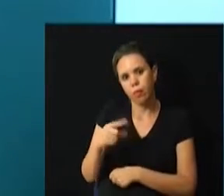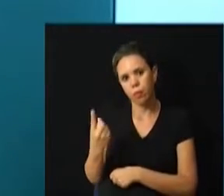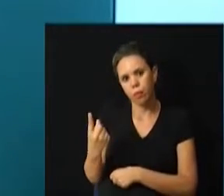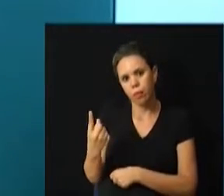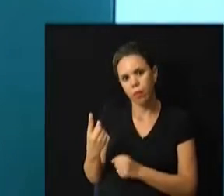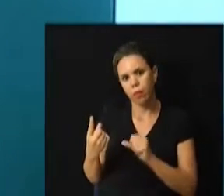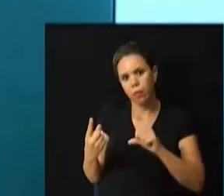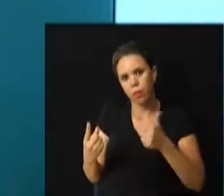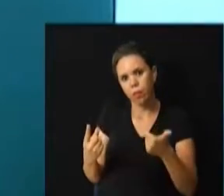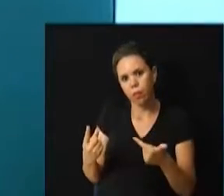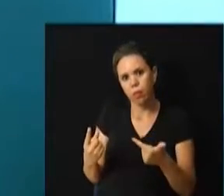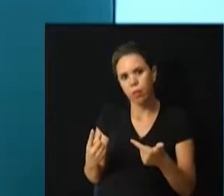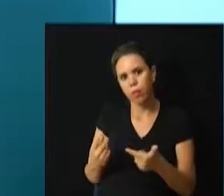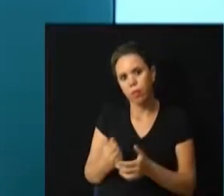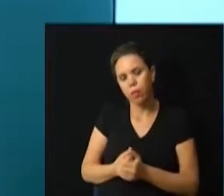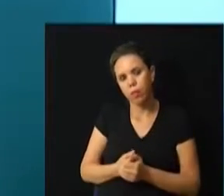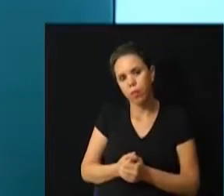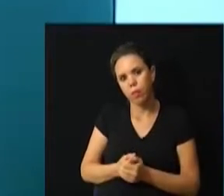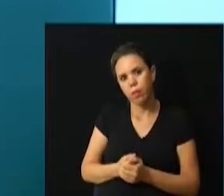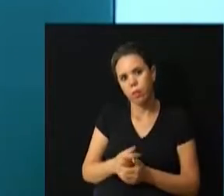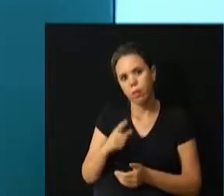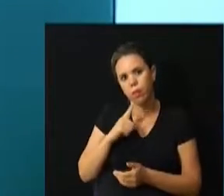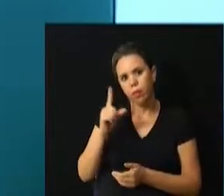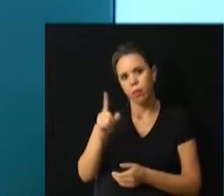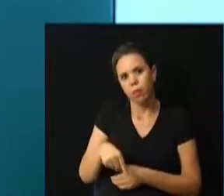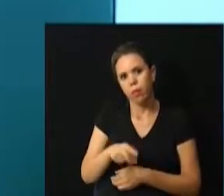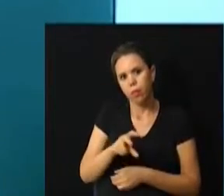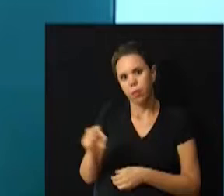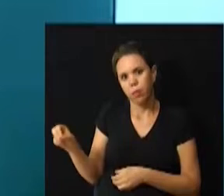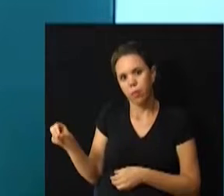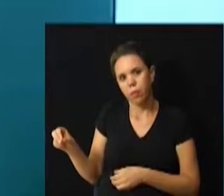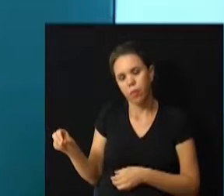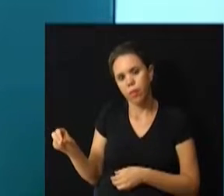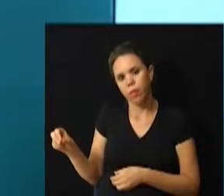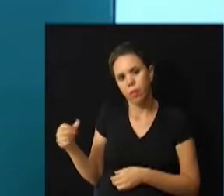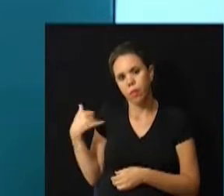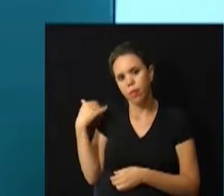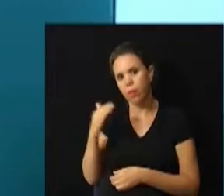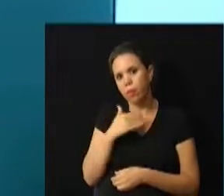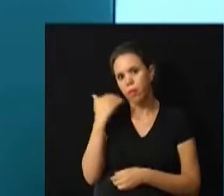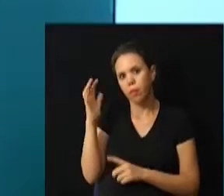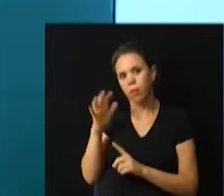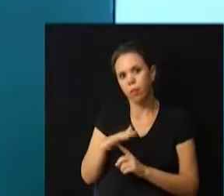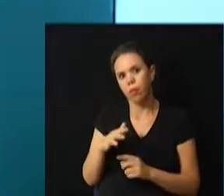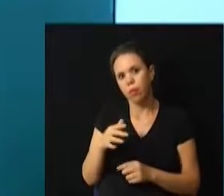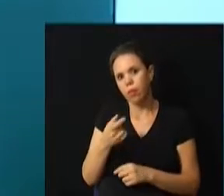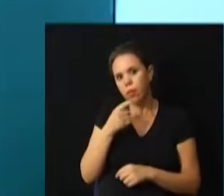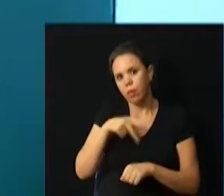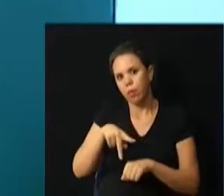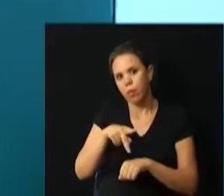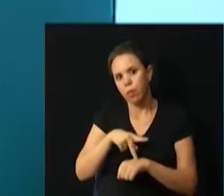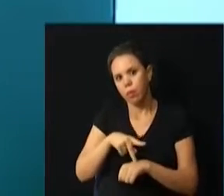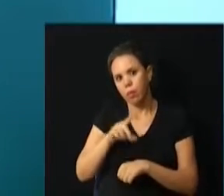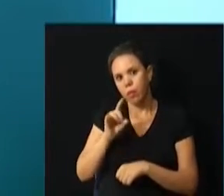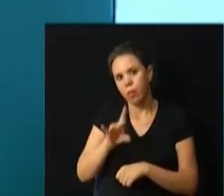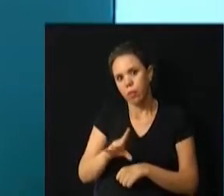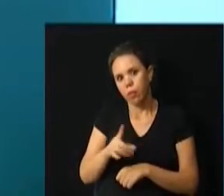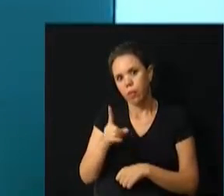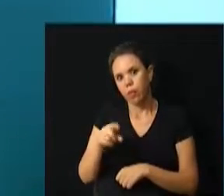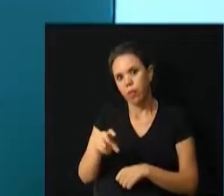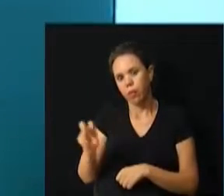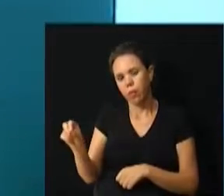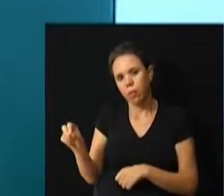91 e 92, de 1.500 crianças que morriam por ano de sufocação na Inglaterra, passaram